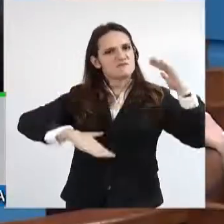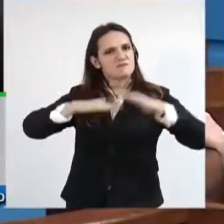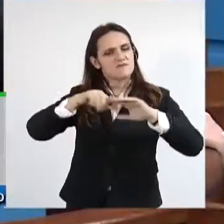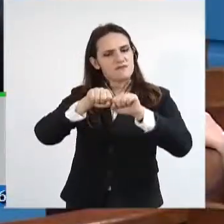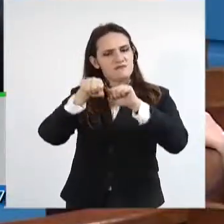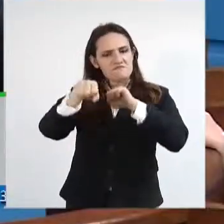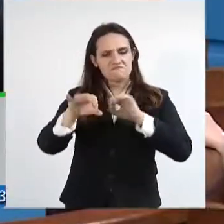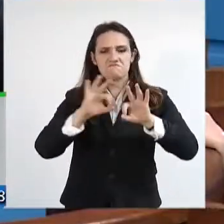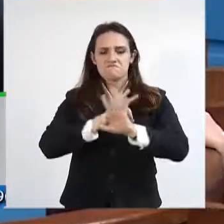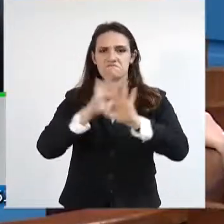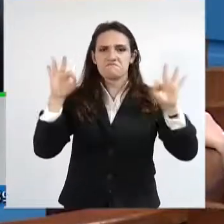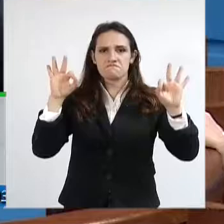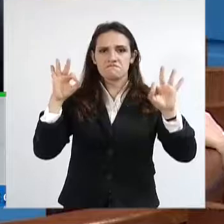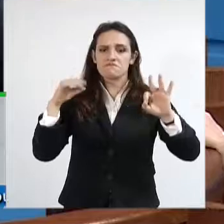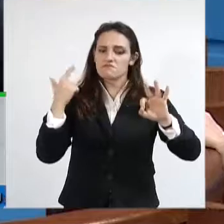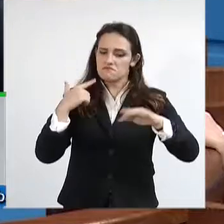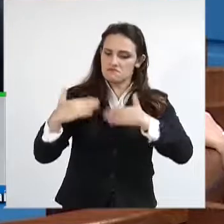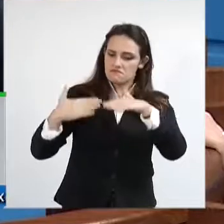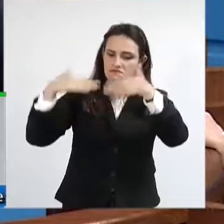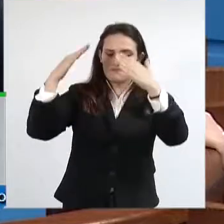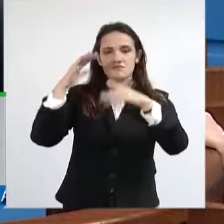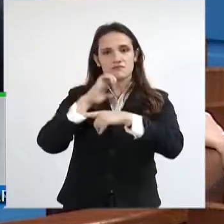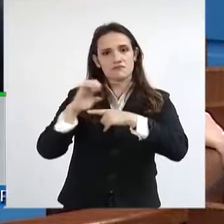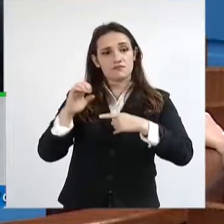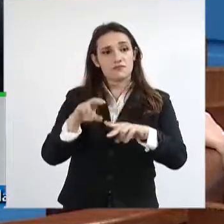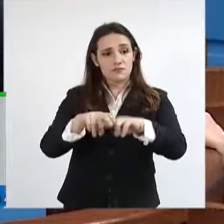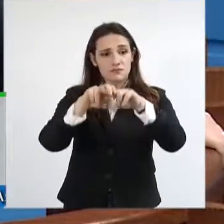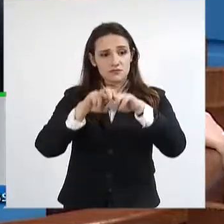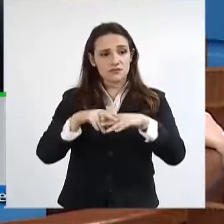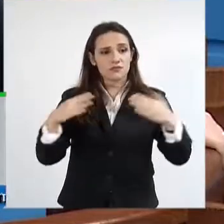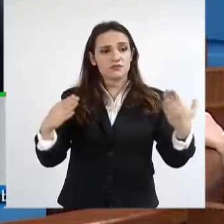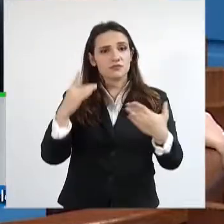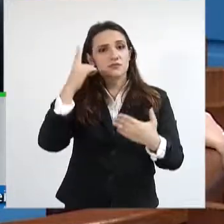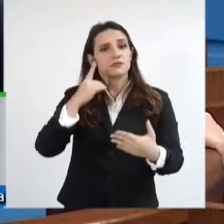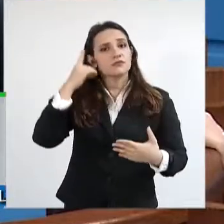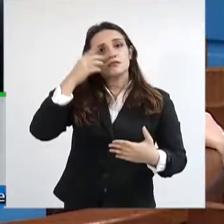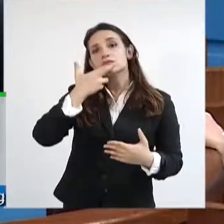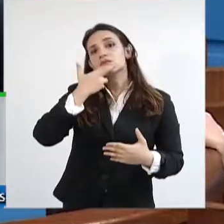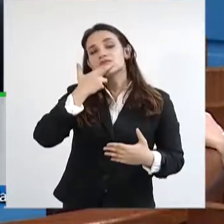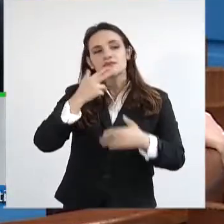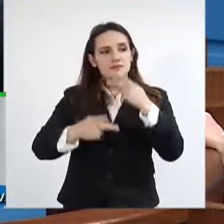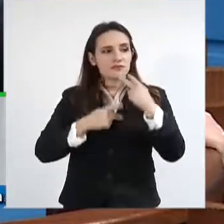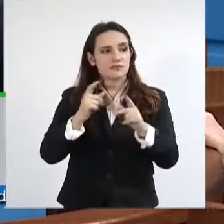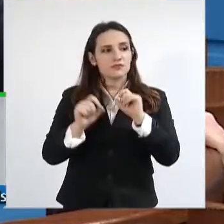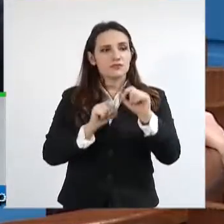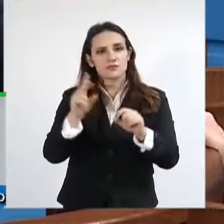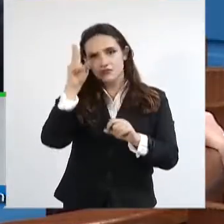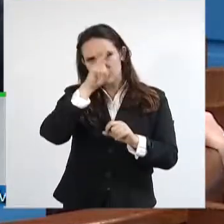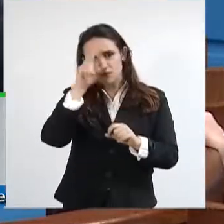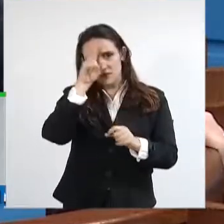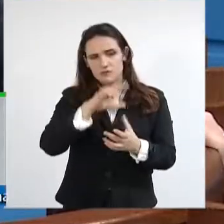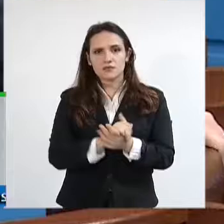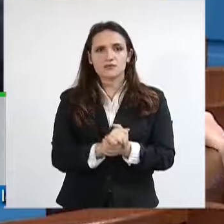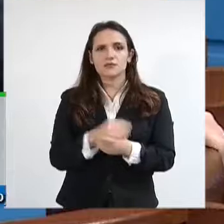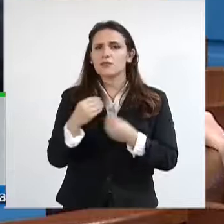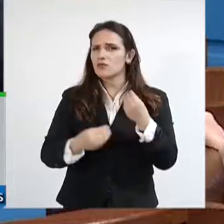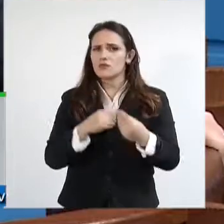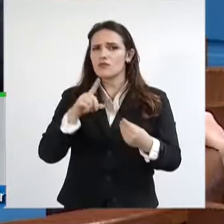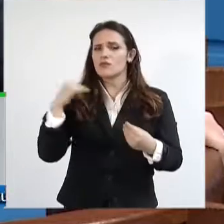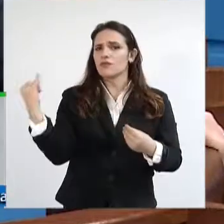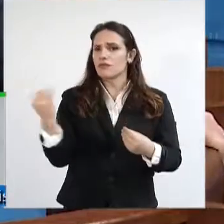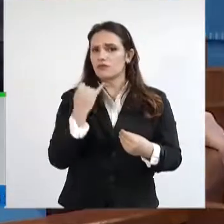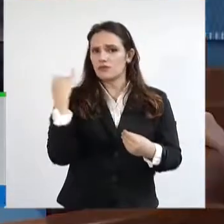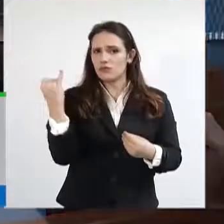profissionais para o desenvolvimento do nosso estado, e o deputado Renato Câmara recupera aqui a